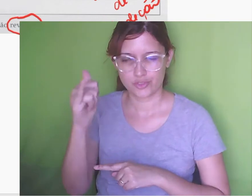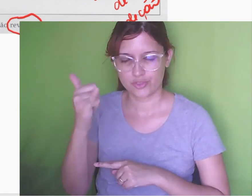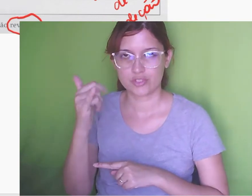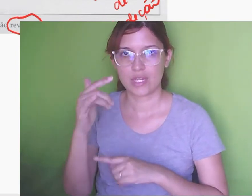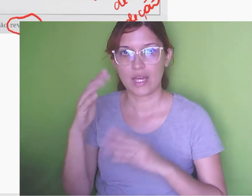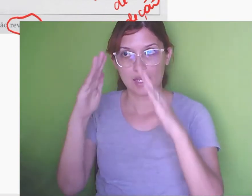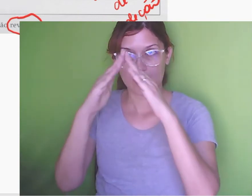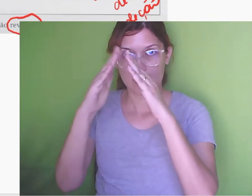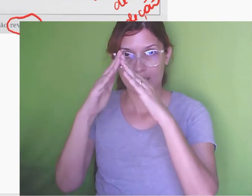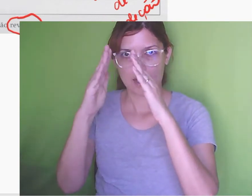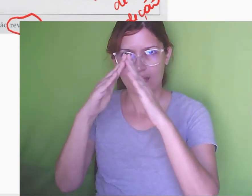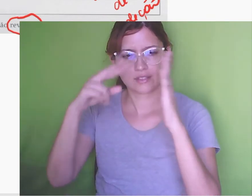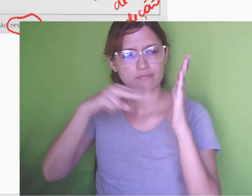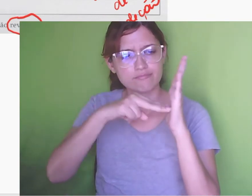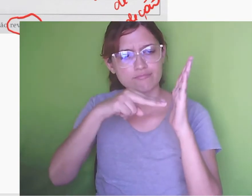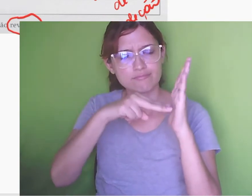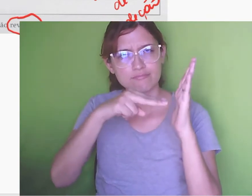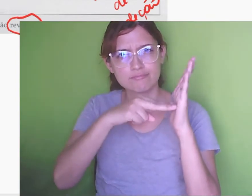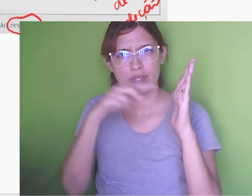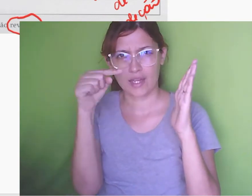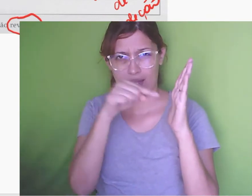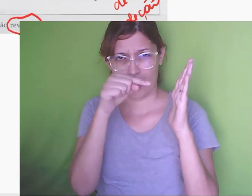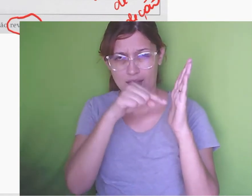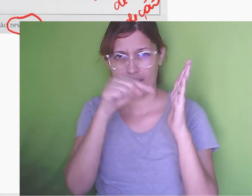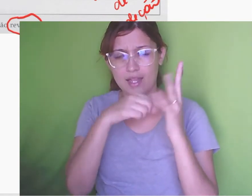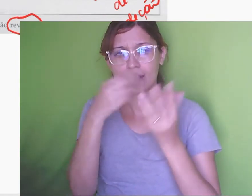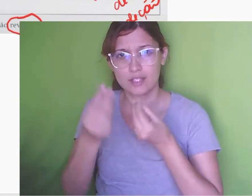A energia que chega na nossa casa,